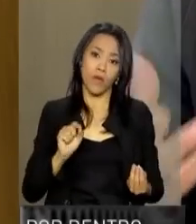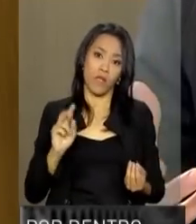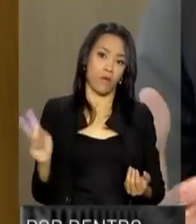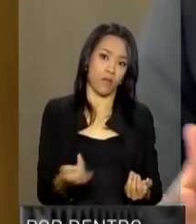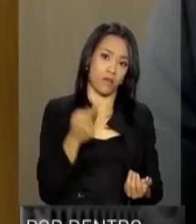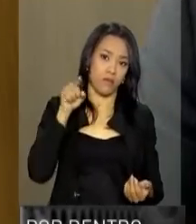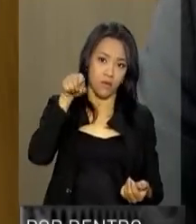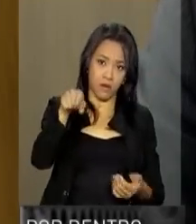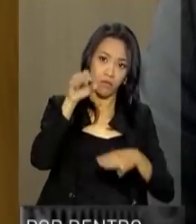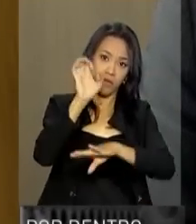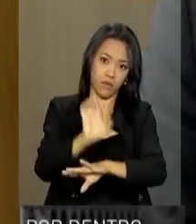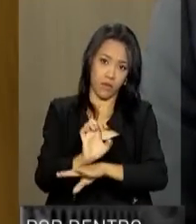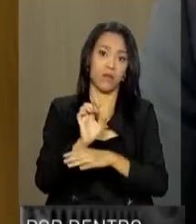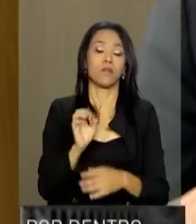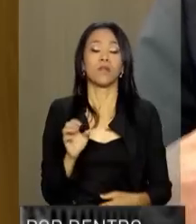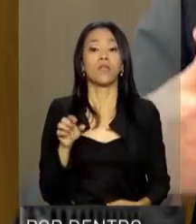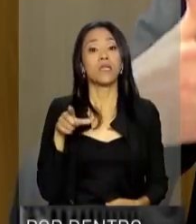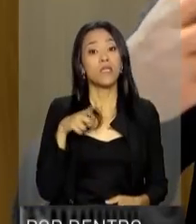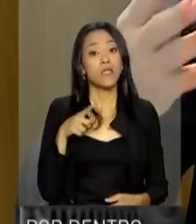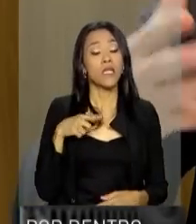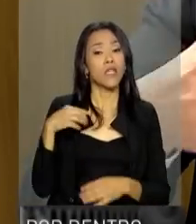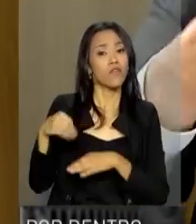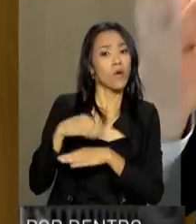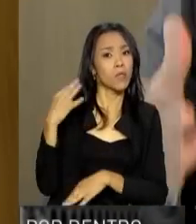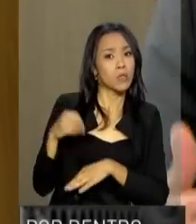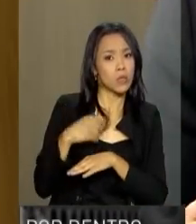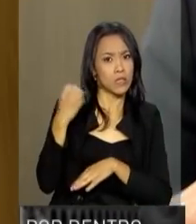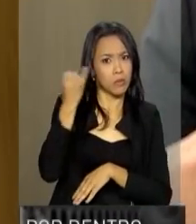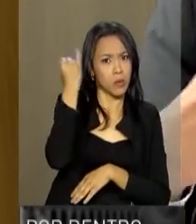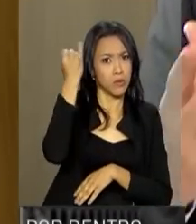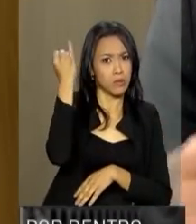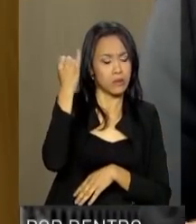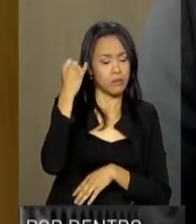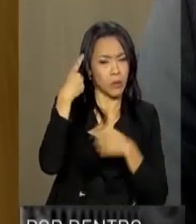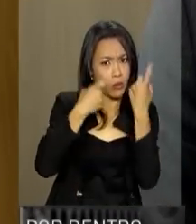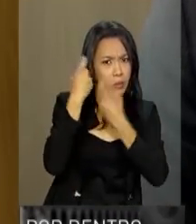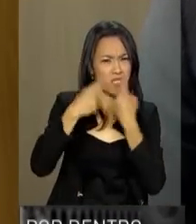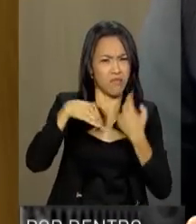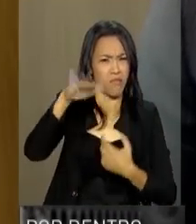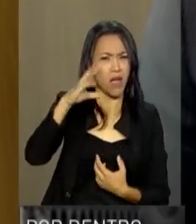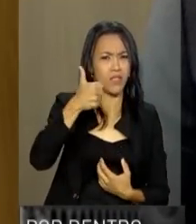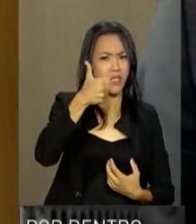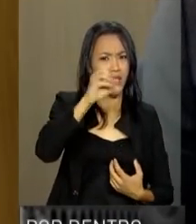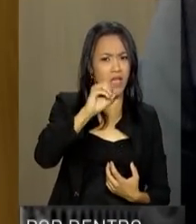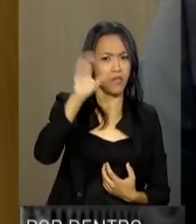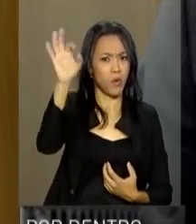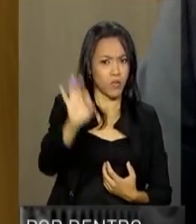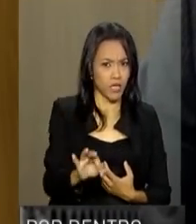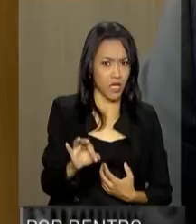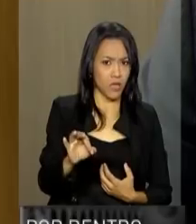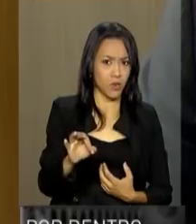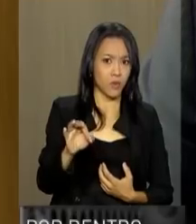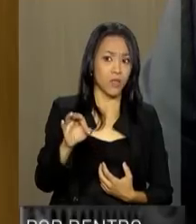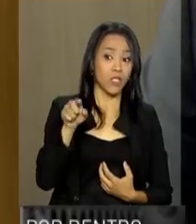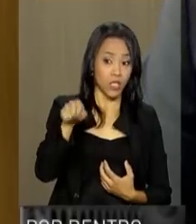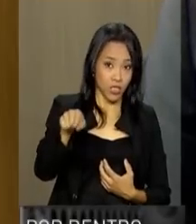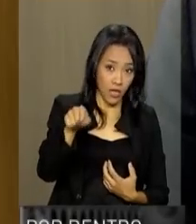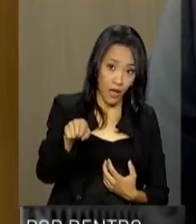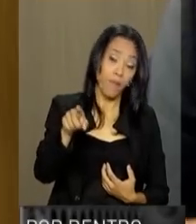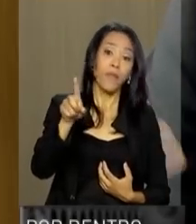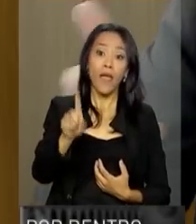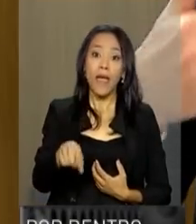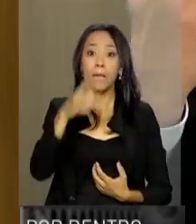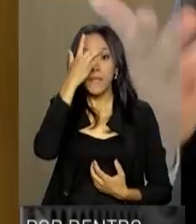informações é preocupante que já tem 10 por cento da população mais de 10% da população de boa vista já é de